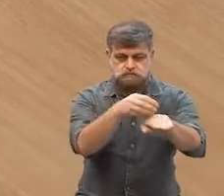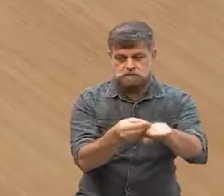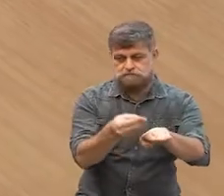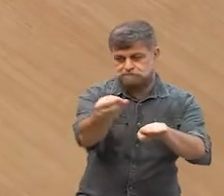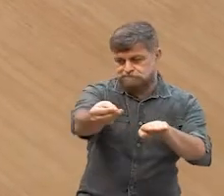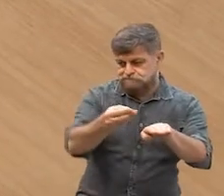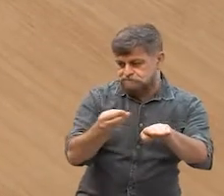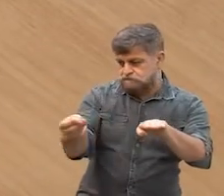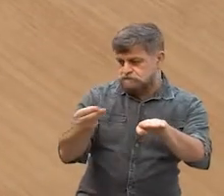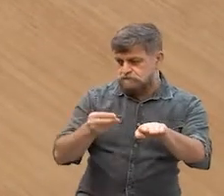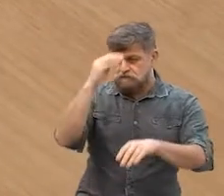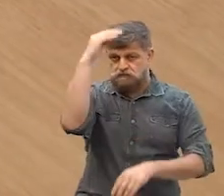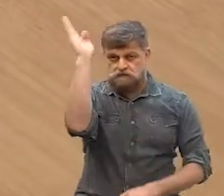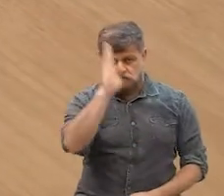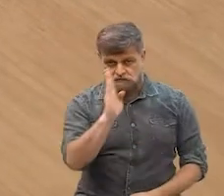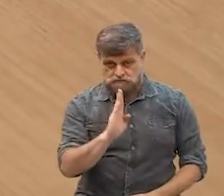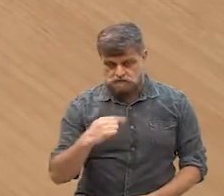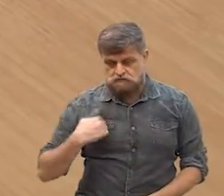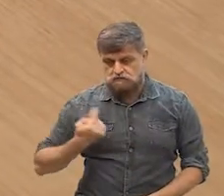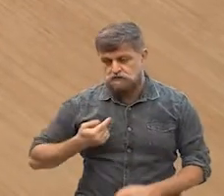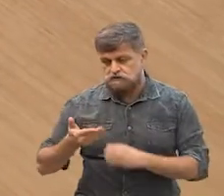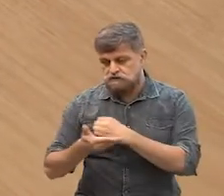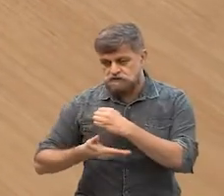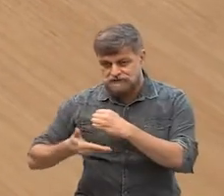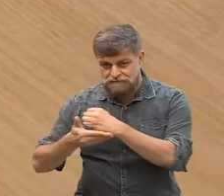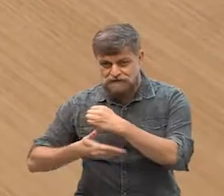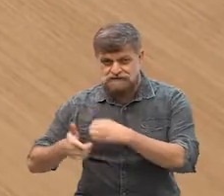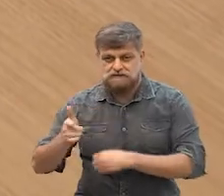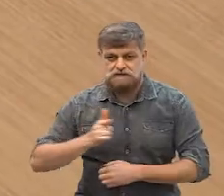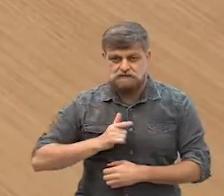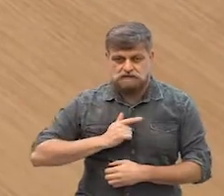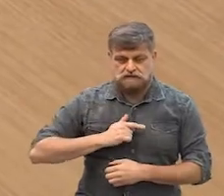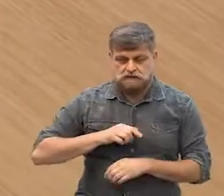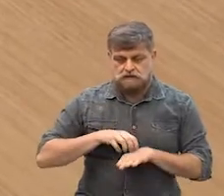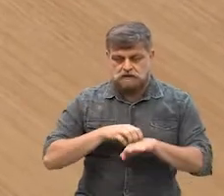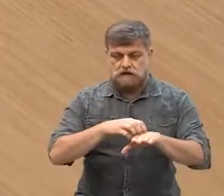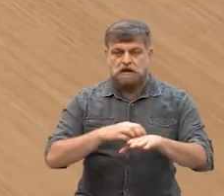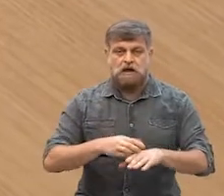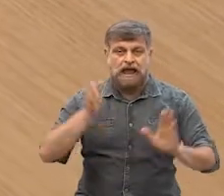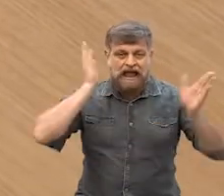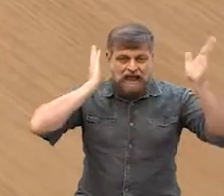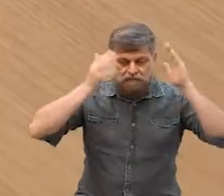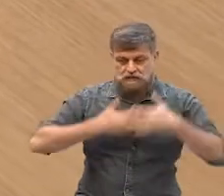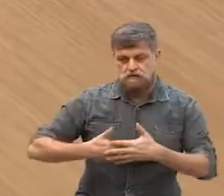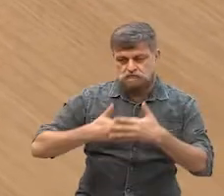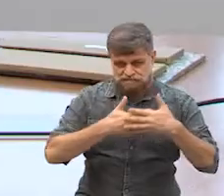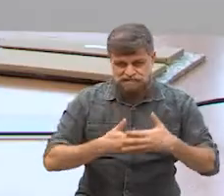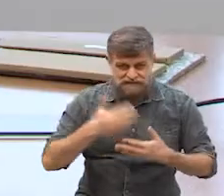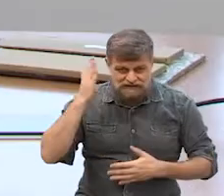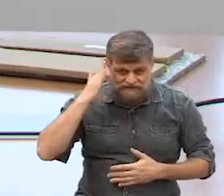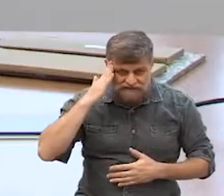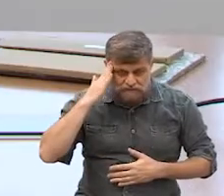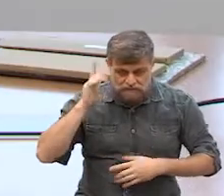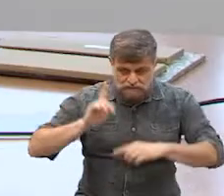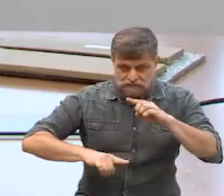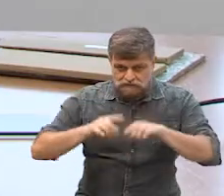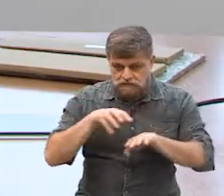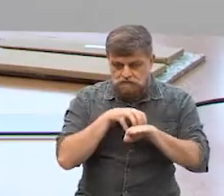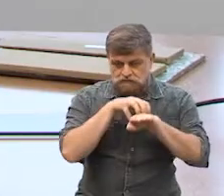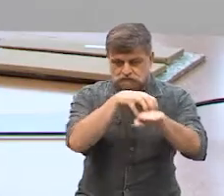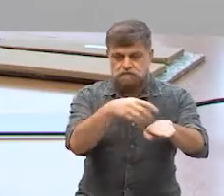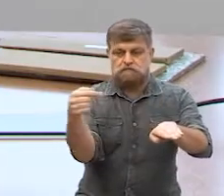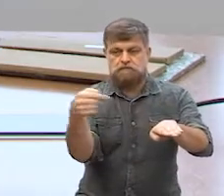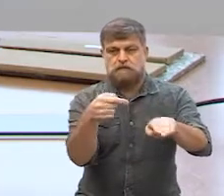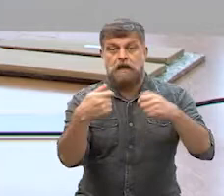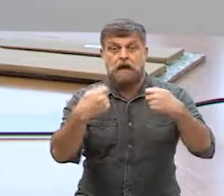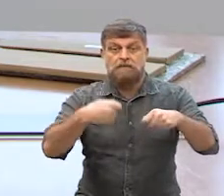que no Brasil a gente está, né, baseado aí no transporte terrestre, então tudo que é transportado